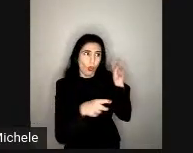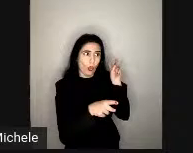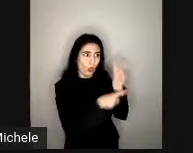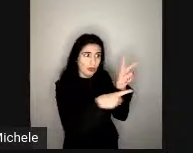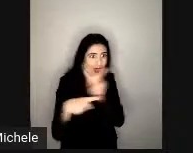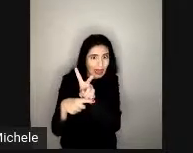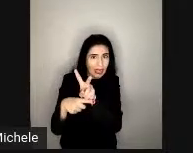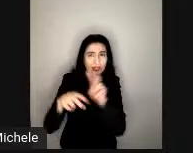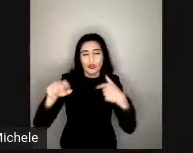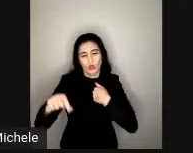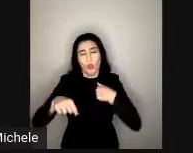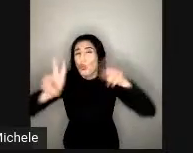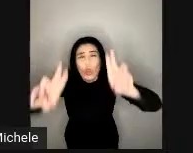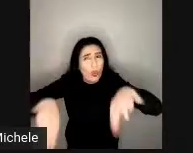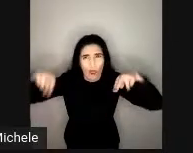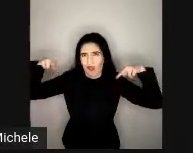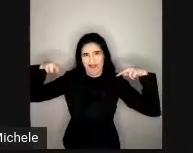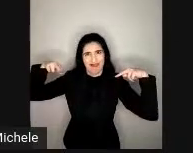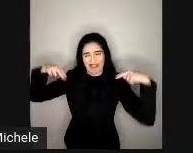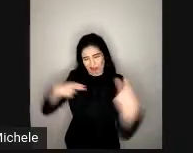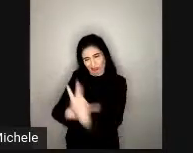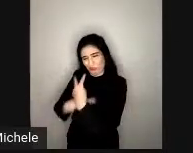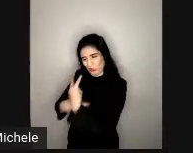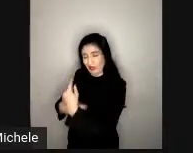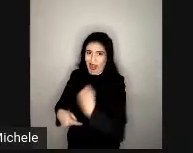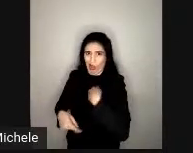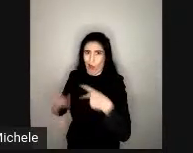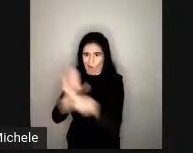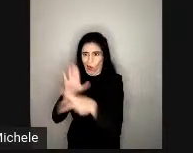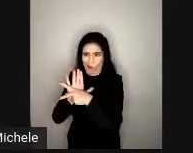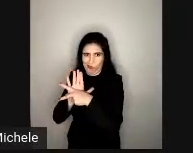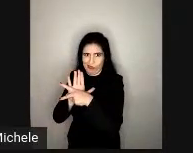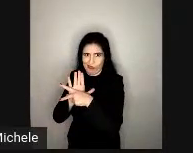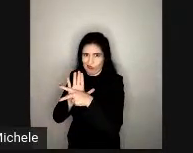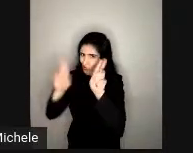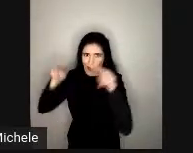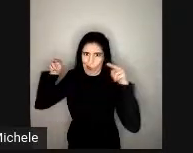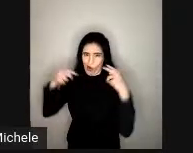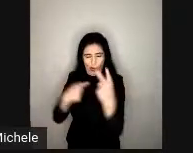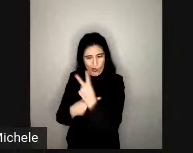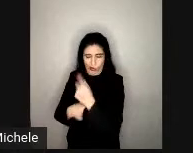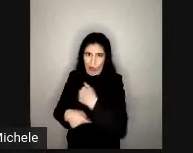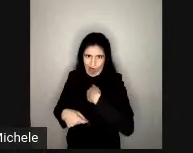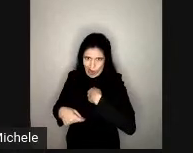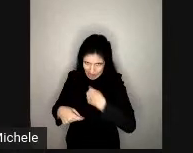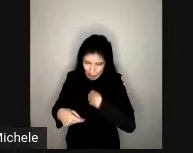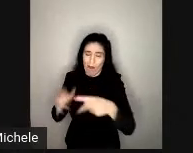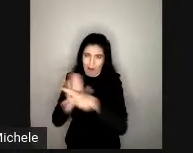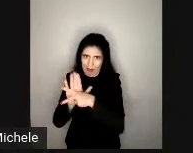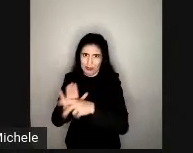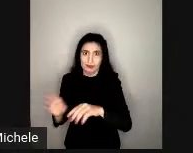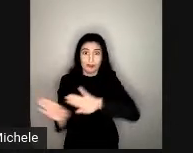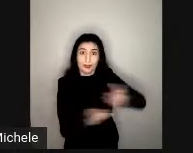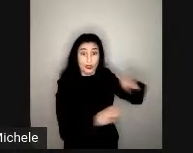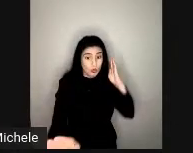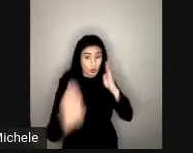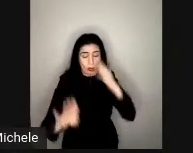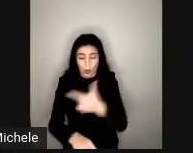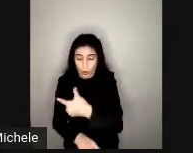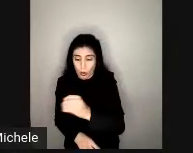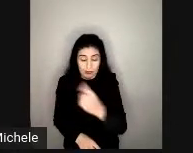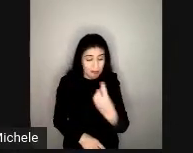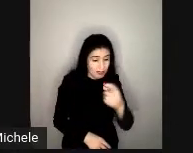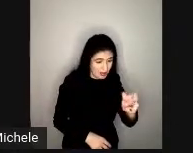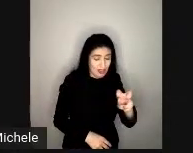mim, nunca. Quando eu descobri o primeiro câncer em 2015, eu estava com cisto